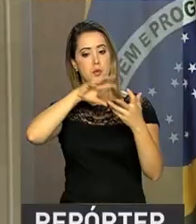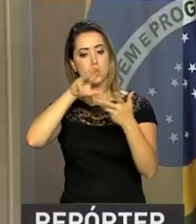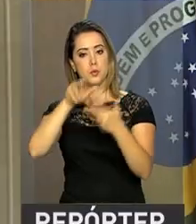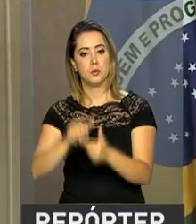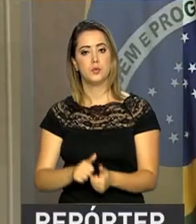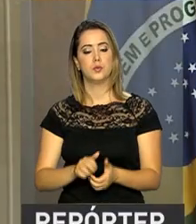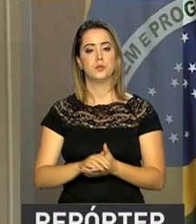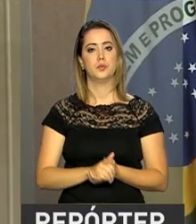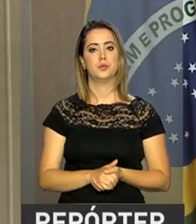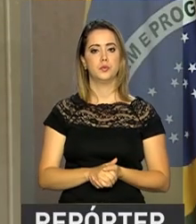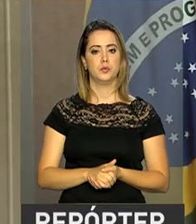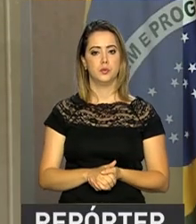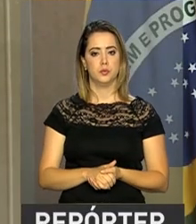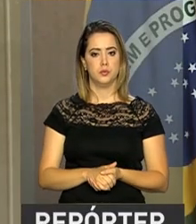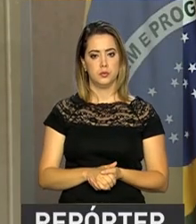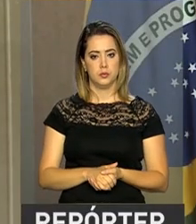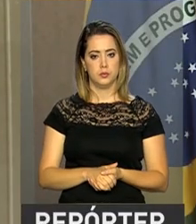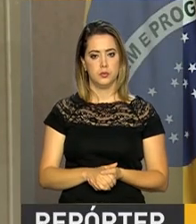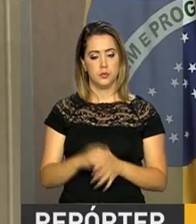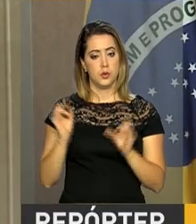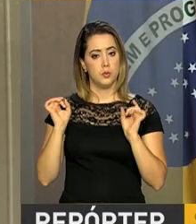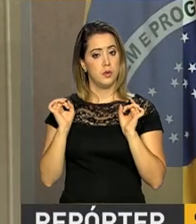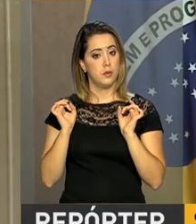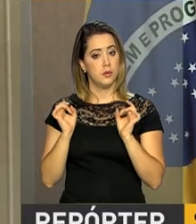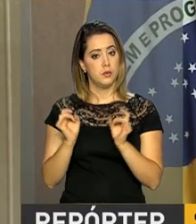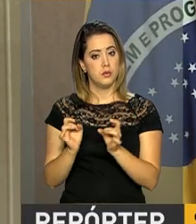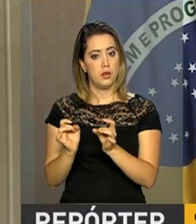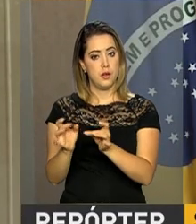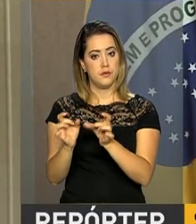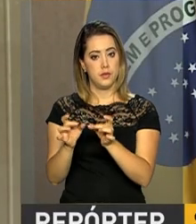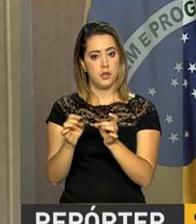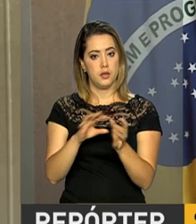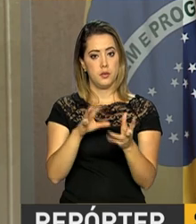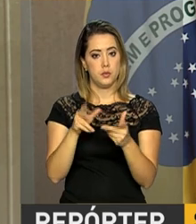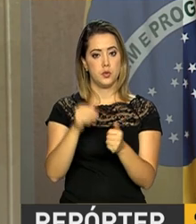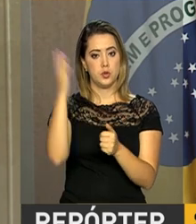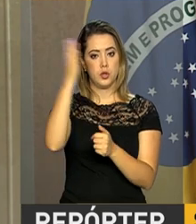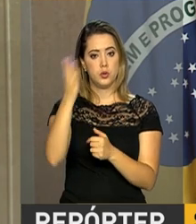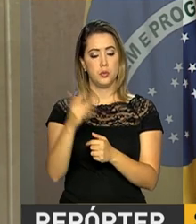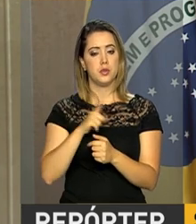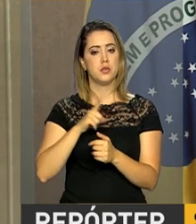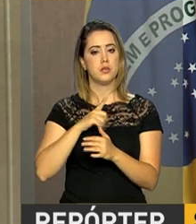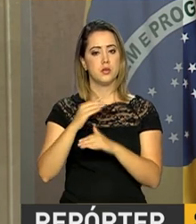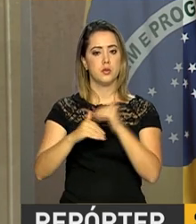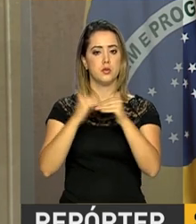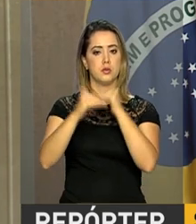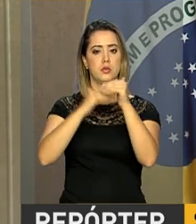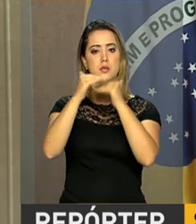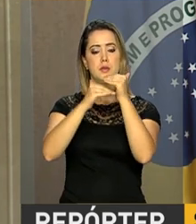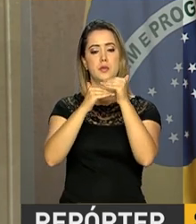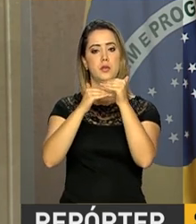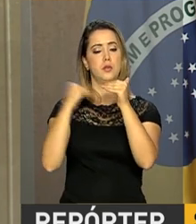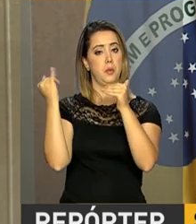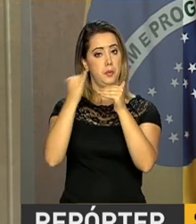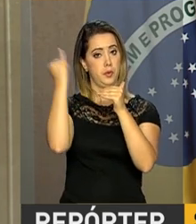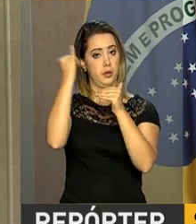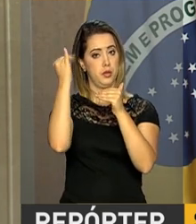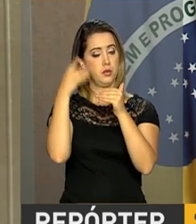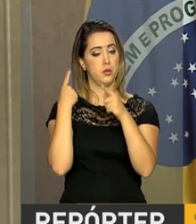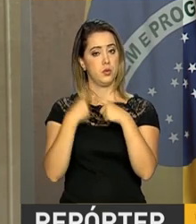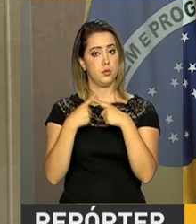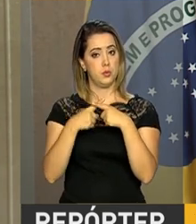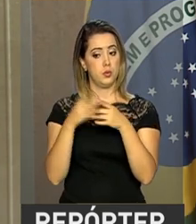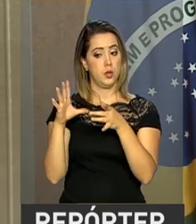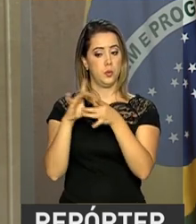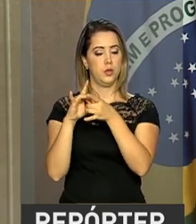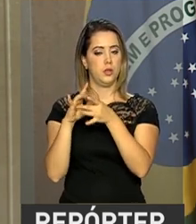O comércio externo do Brasil teve um grande crescimento, especialmente com a